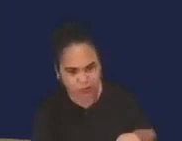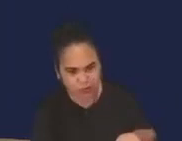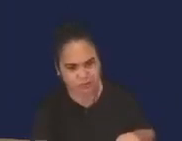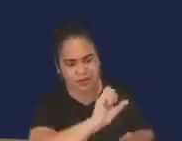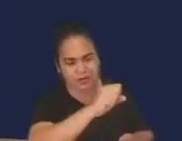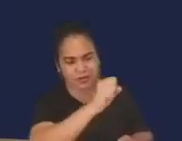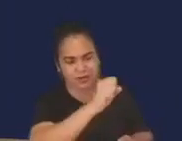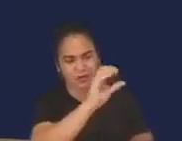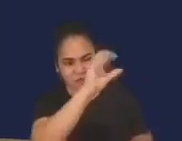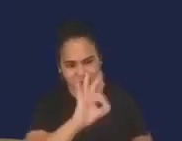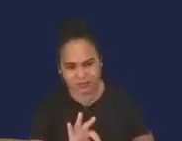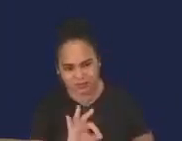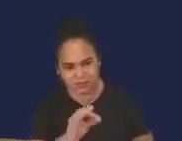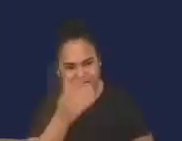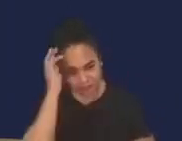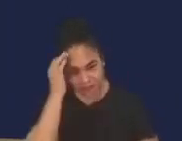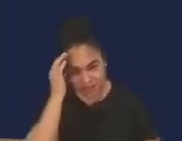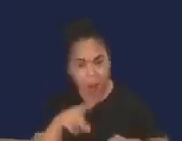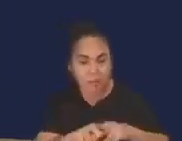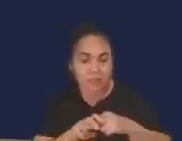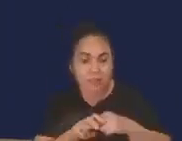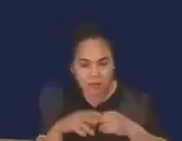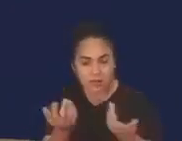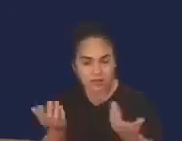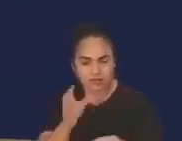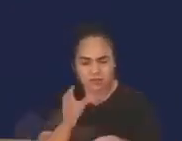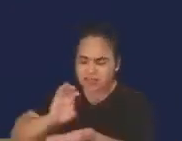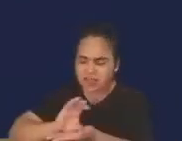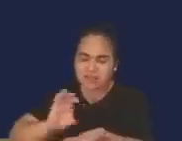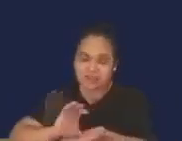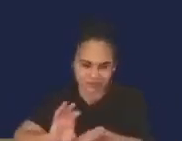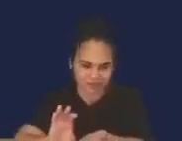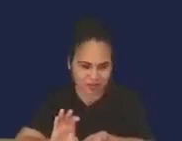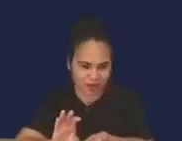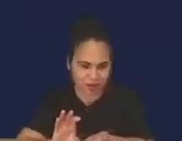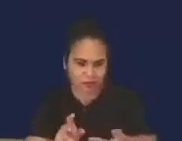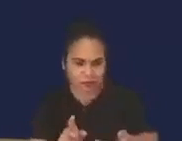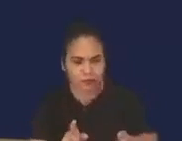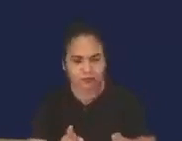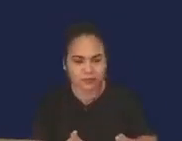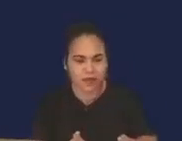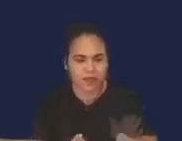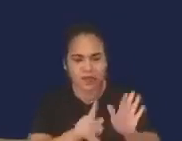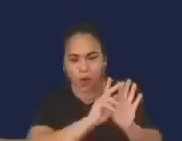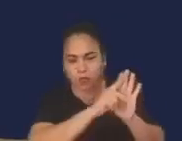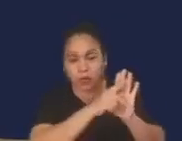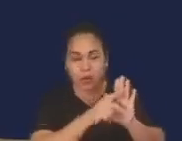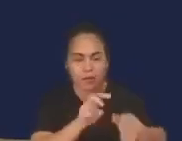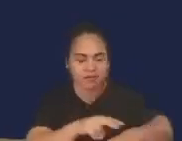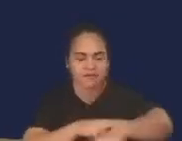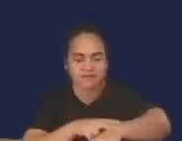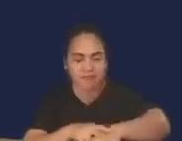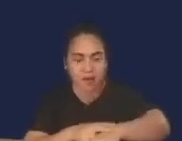Com isso, nós vamos financiar o maior programa de investimento da nossa história, que é o Programa Verde de Descarbonização do Globo. E